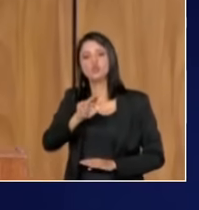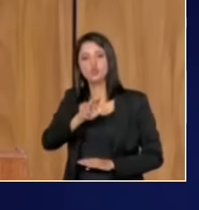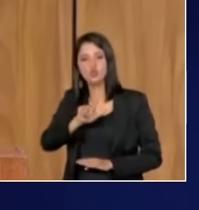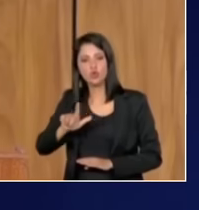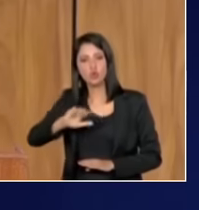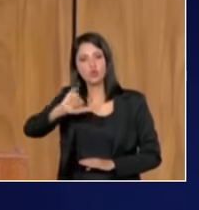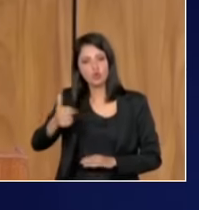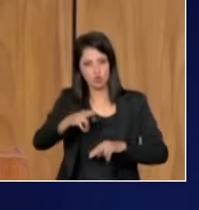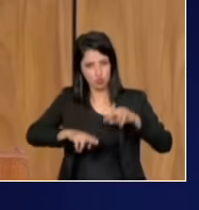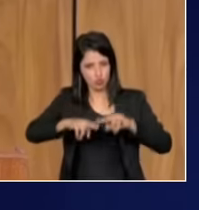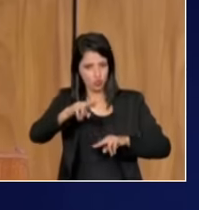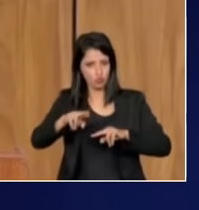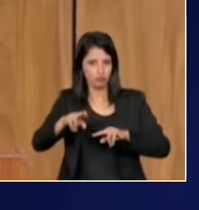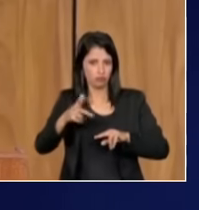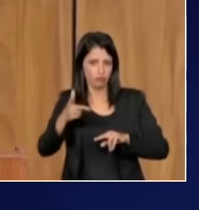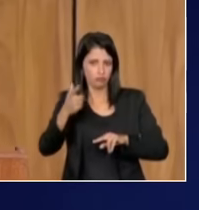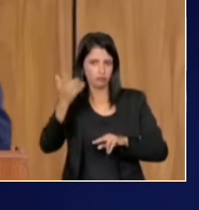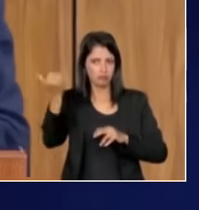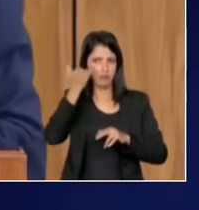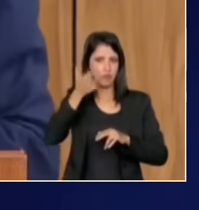ontem e hoje pela manhã.